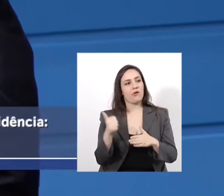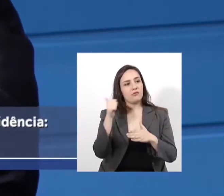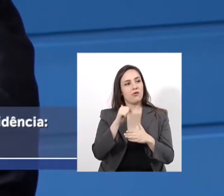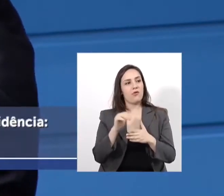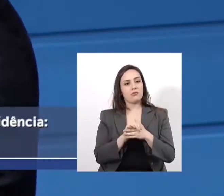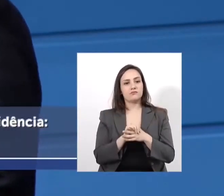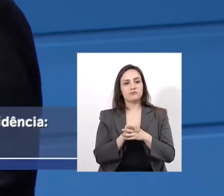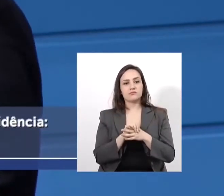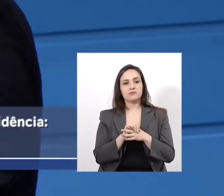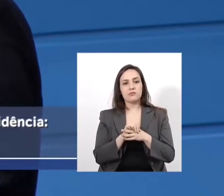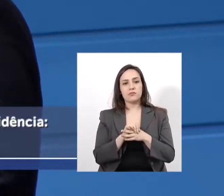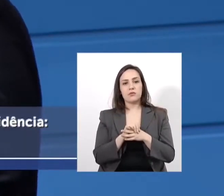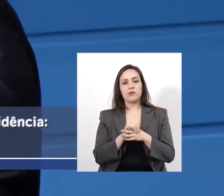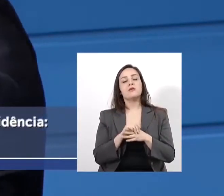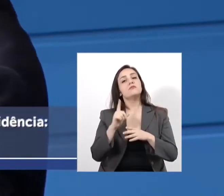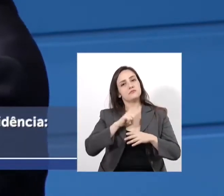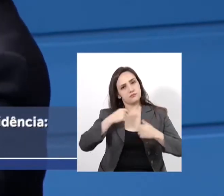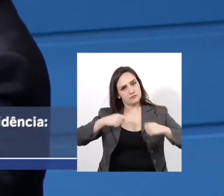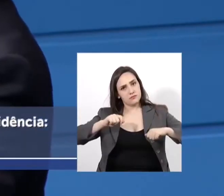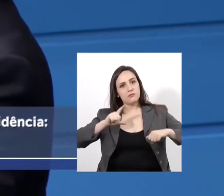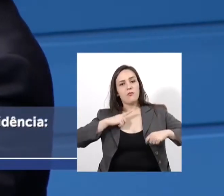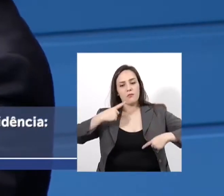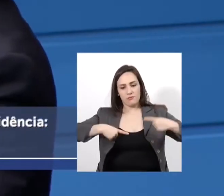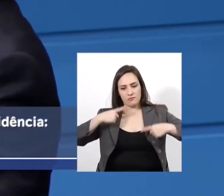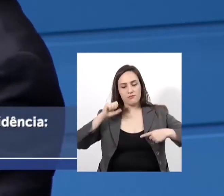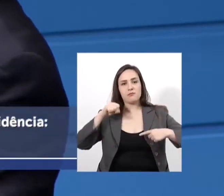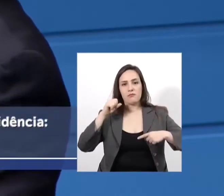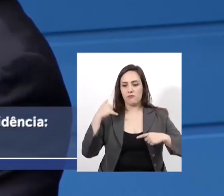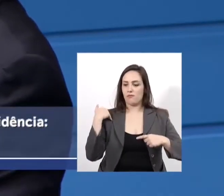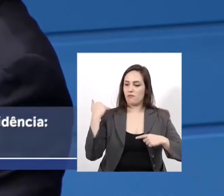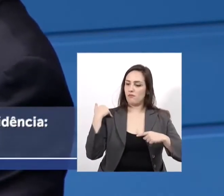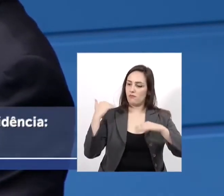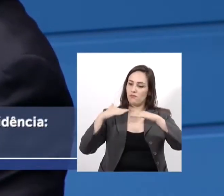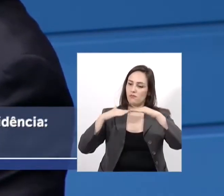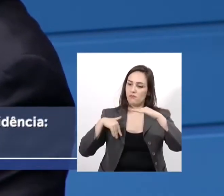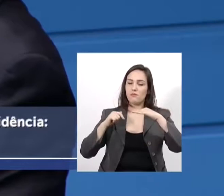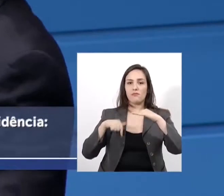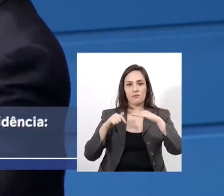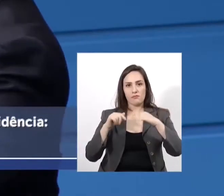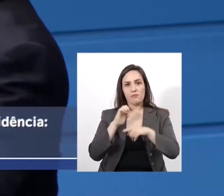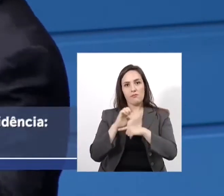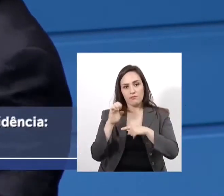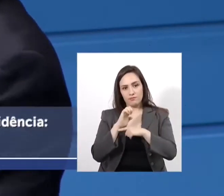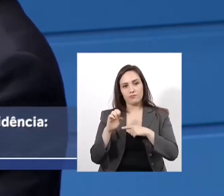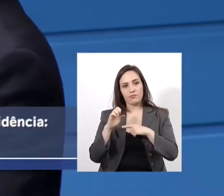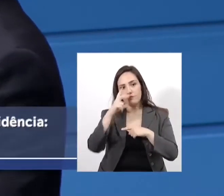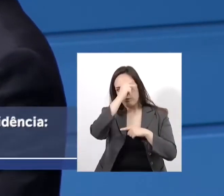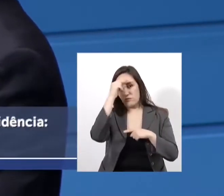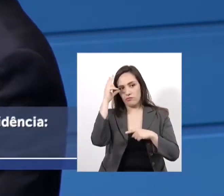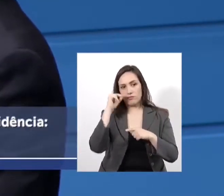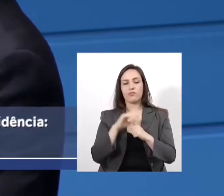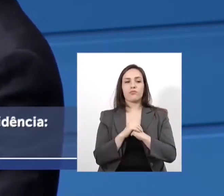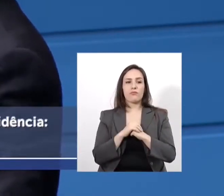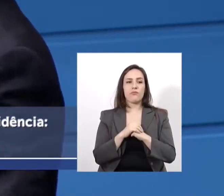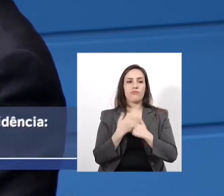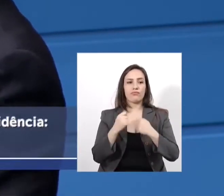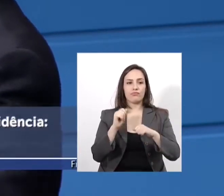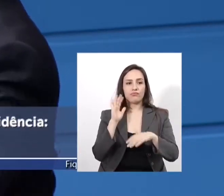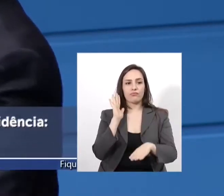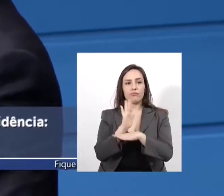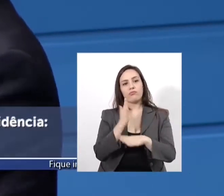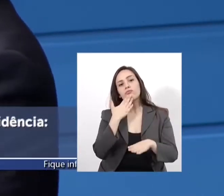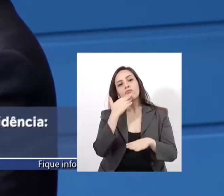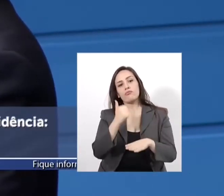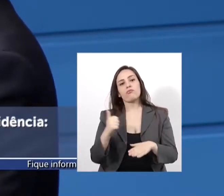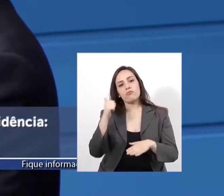gente possa trazer essa discussão ainda da questão da idade mínima para o Estado, para o município e ajudar para que o nosso país possa